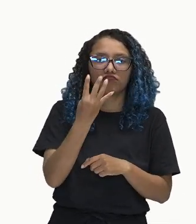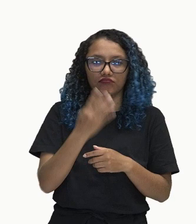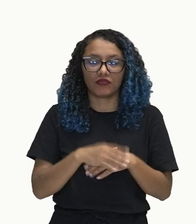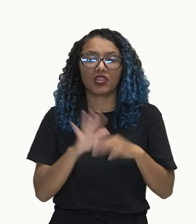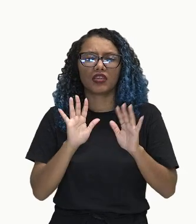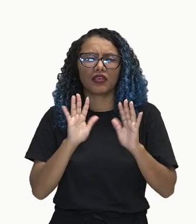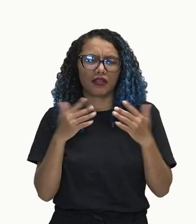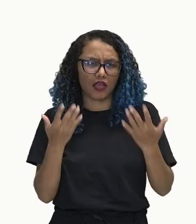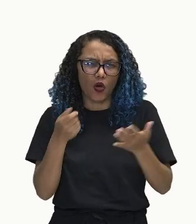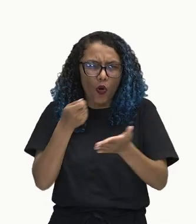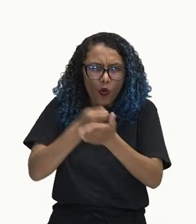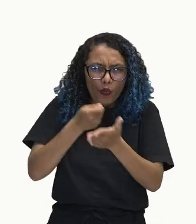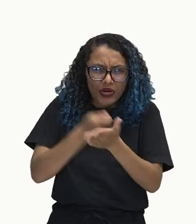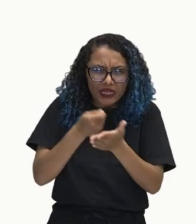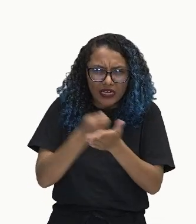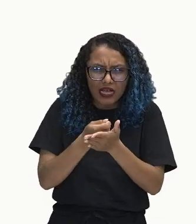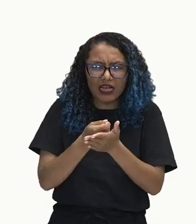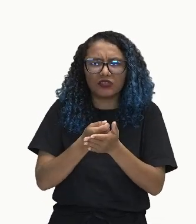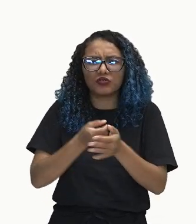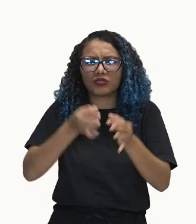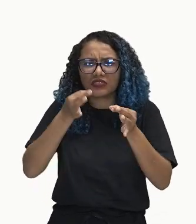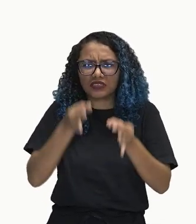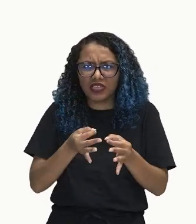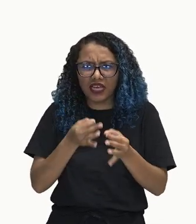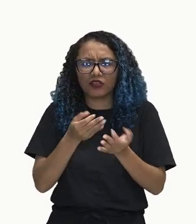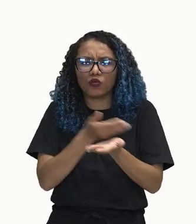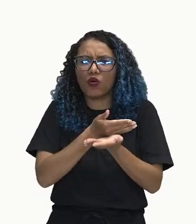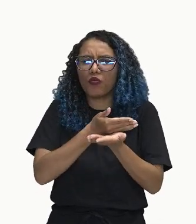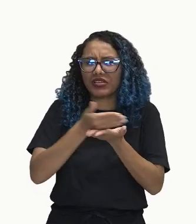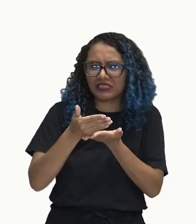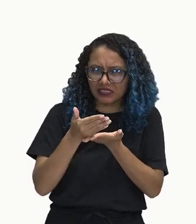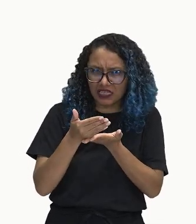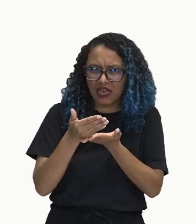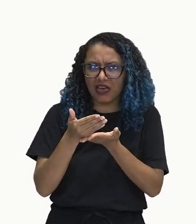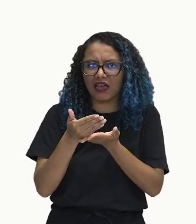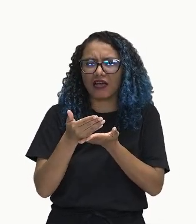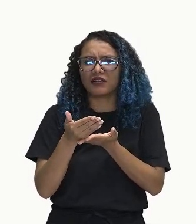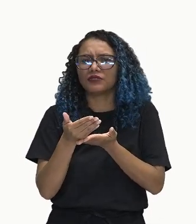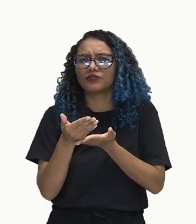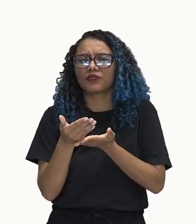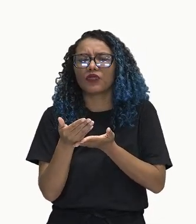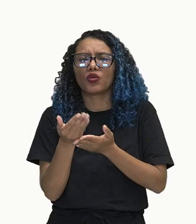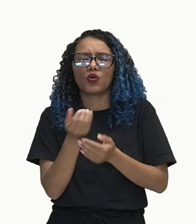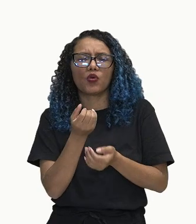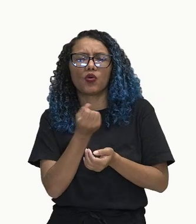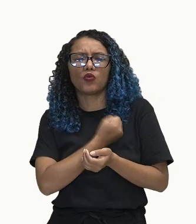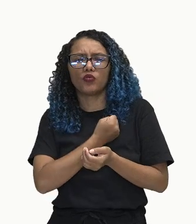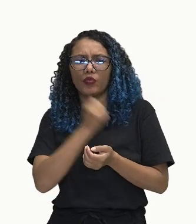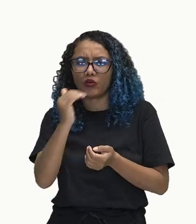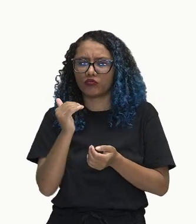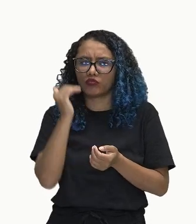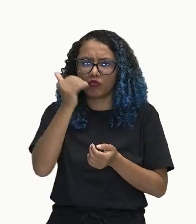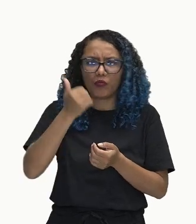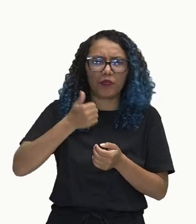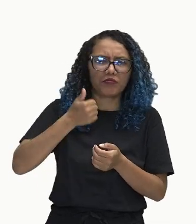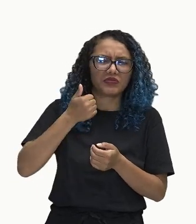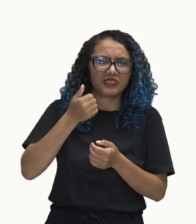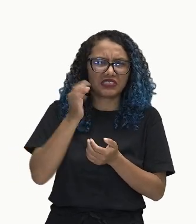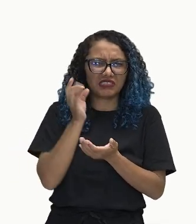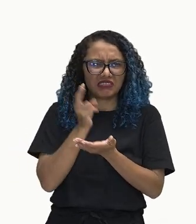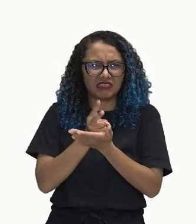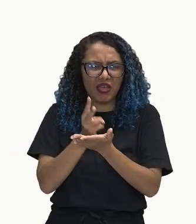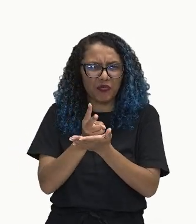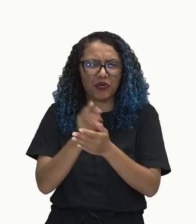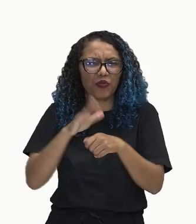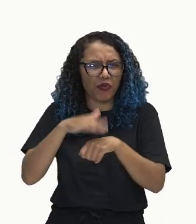você ter, como a escrita do polinômio, tá? Sempre o maior expoente escrito primeiro. Aí tanto